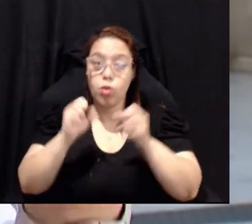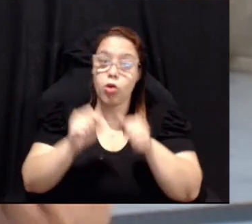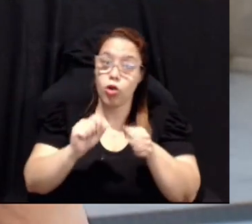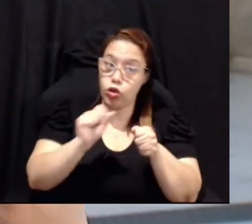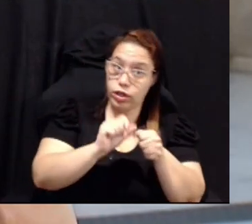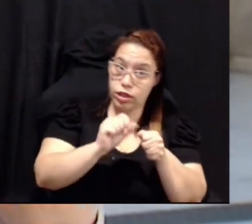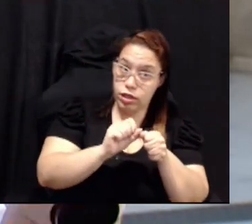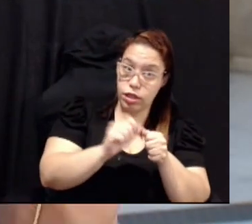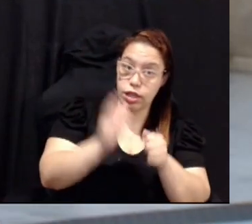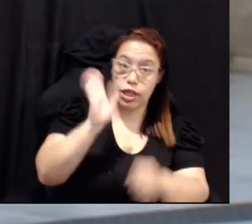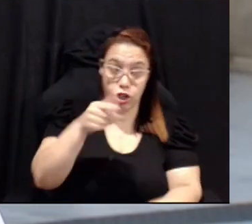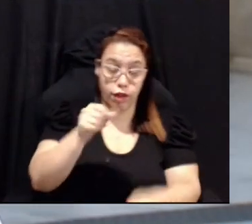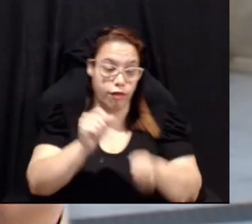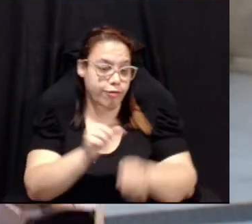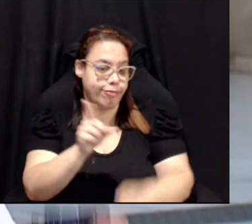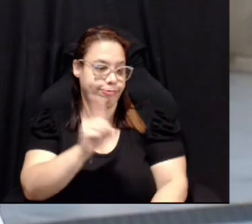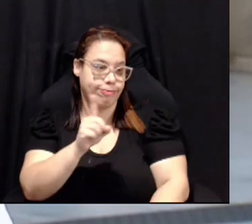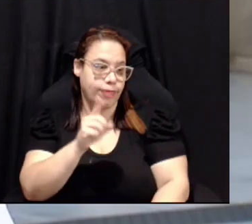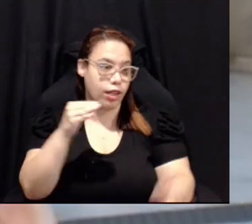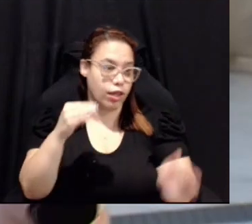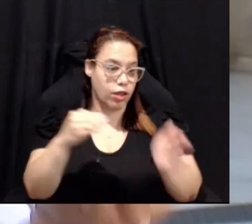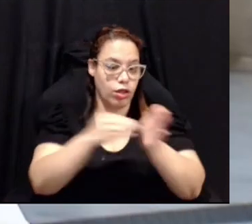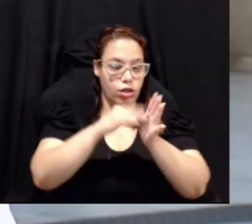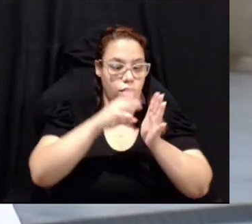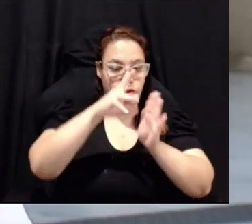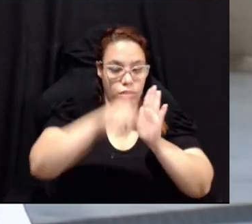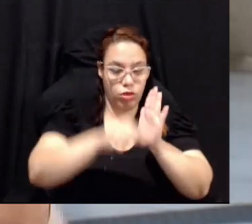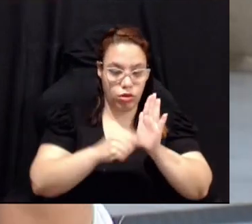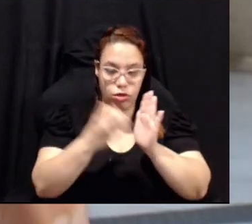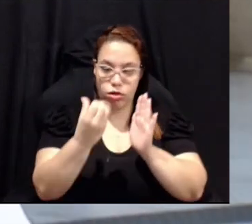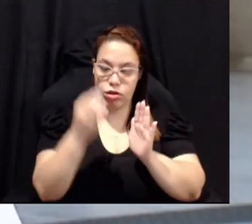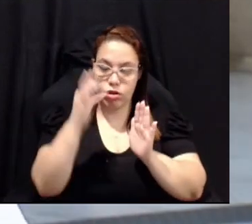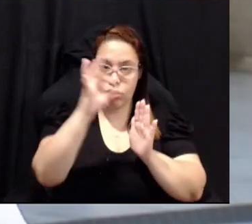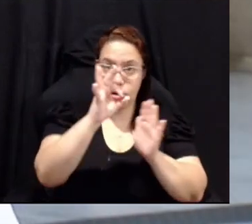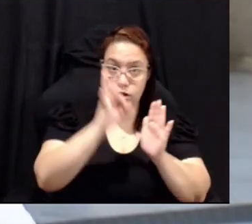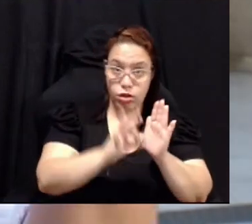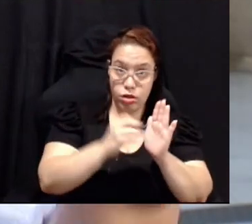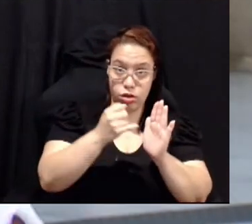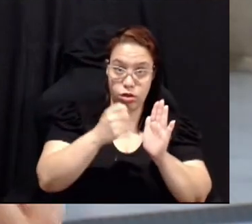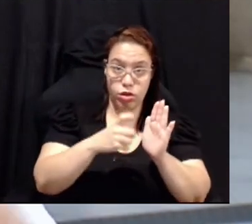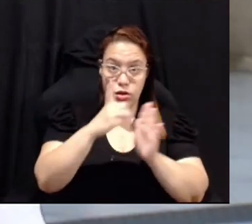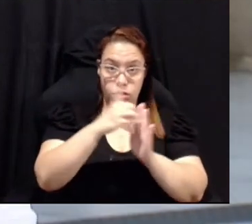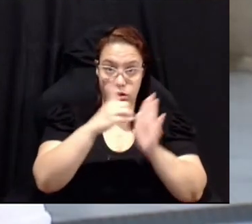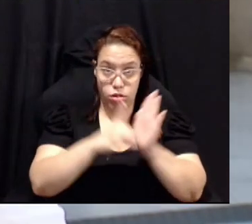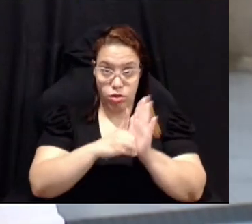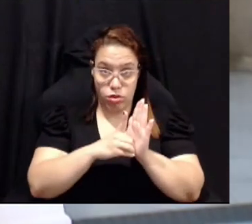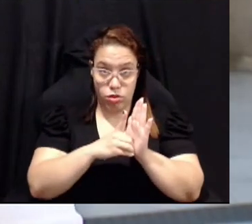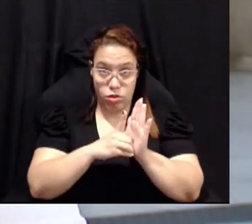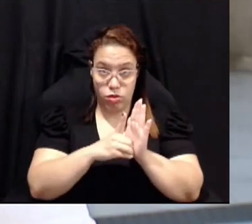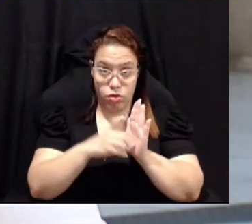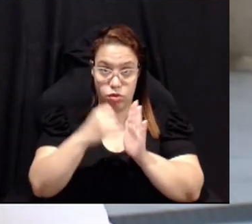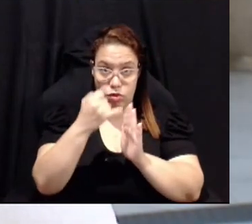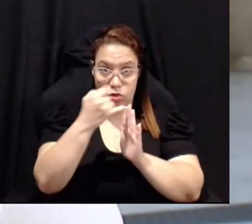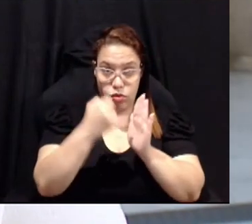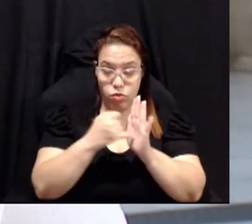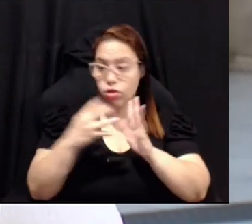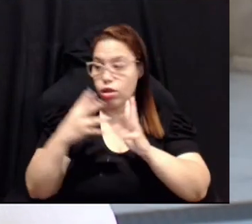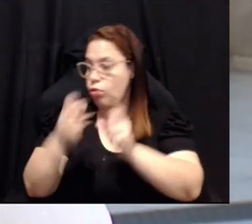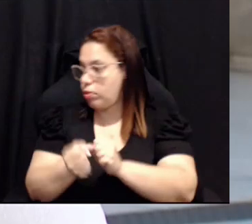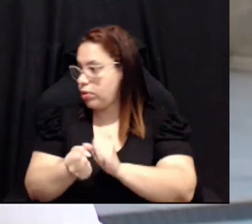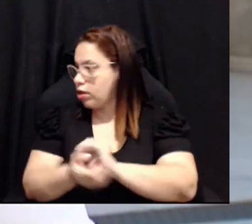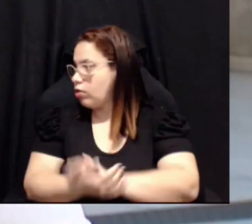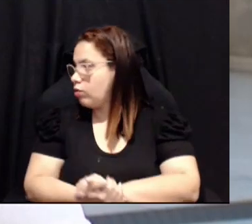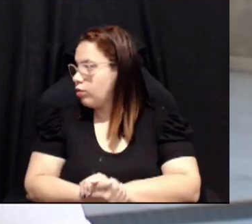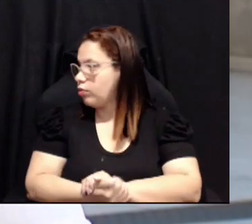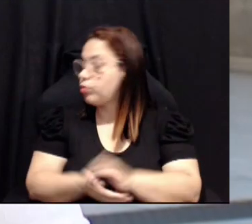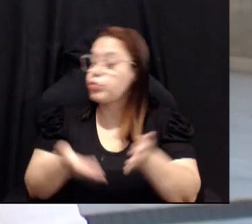fez e não atingiu a totalidade de 6% do imposto pago de destinação pode estar complementando. Agora, a